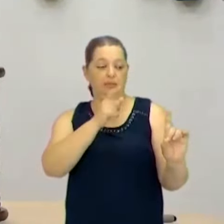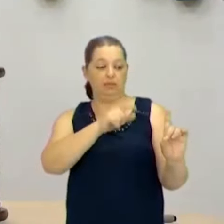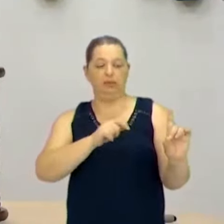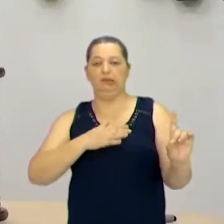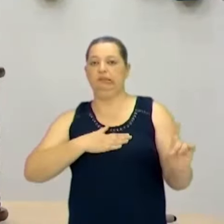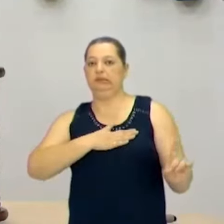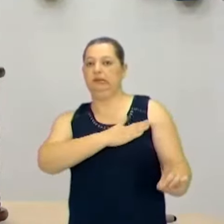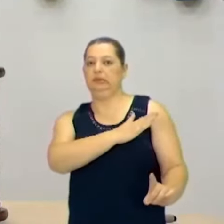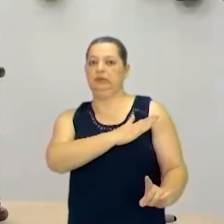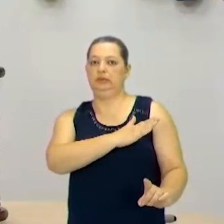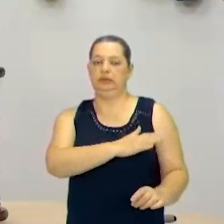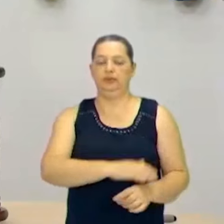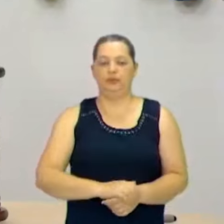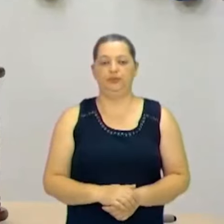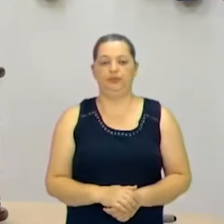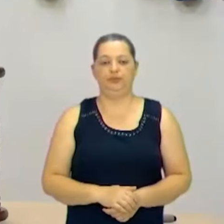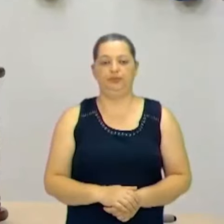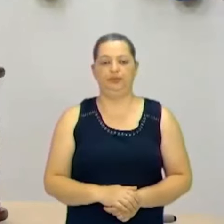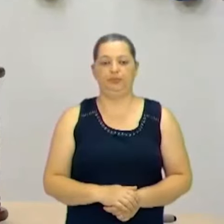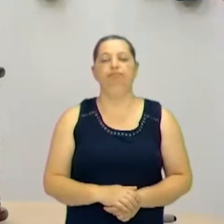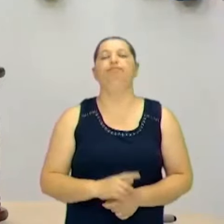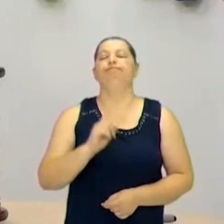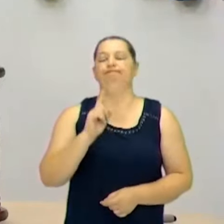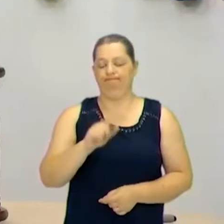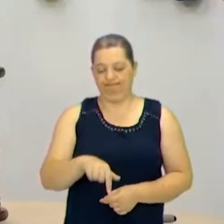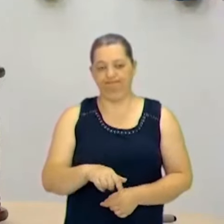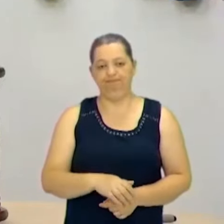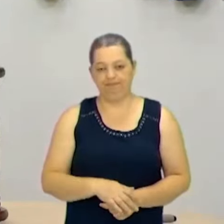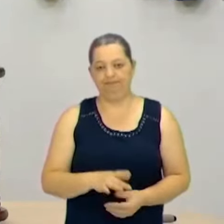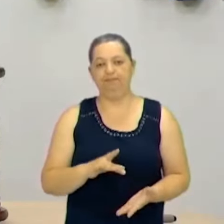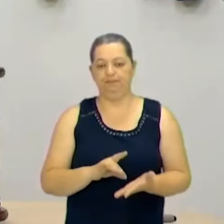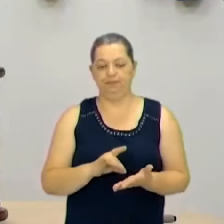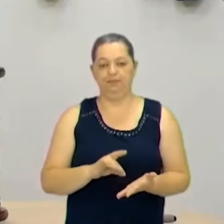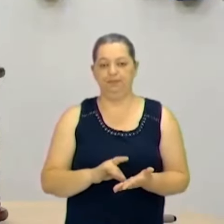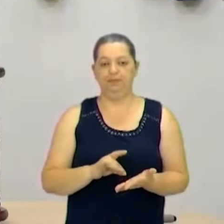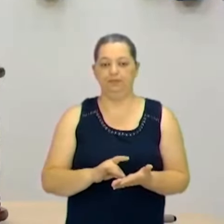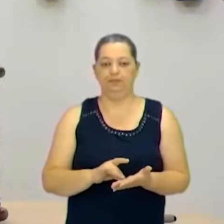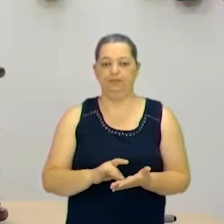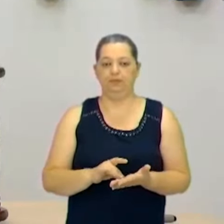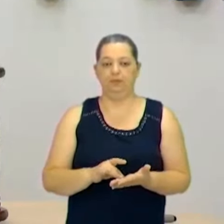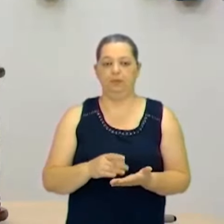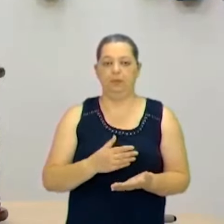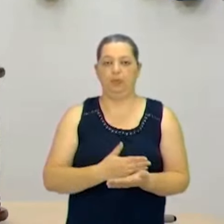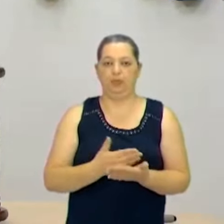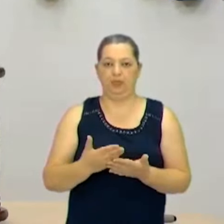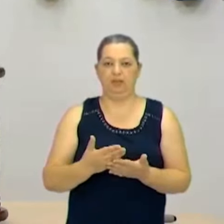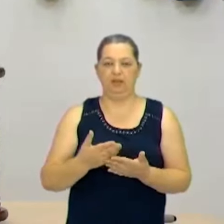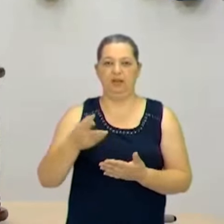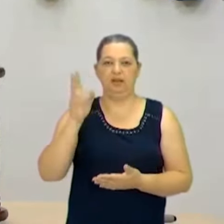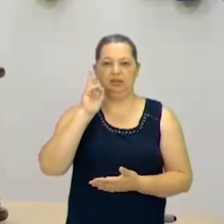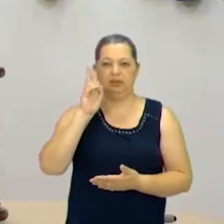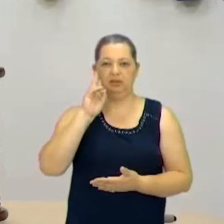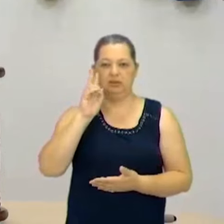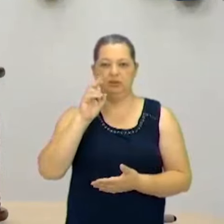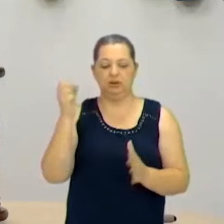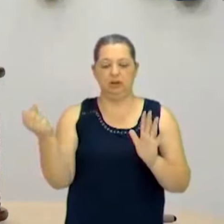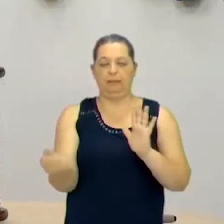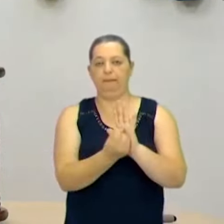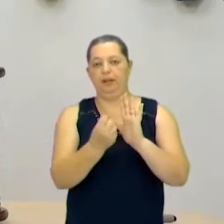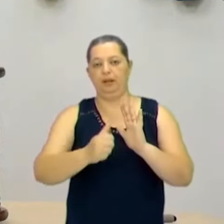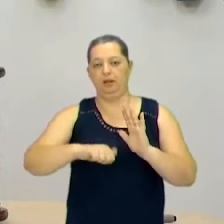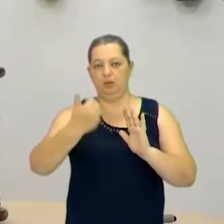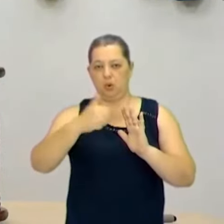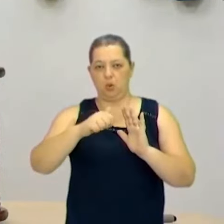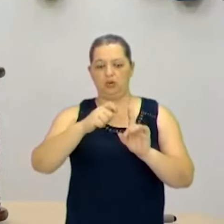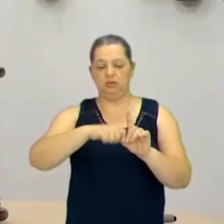preconceituoso contra o outro. E esse é um fator que, a partir das Torres Gêmeas ali do 11 de setembro, ficou